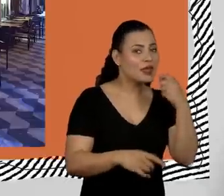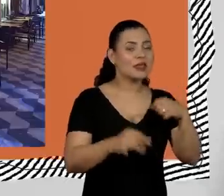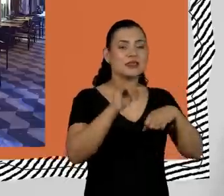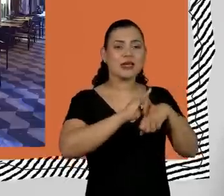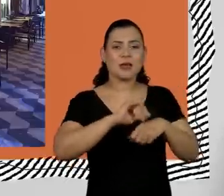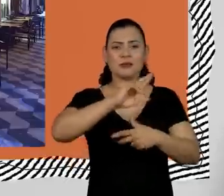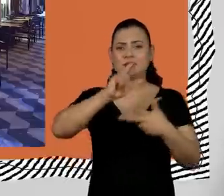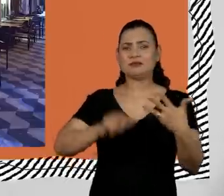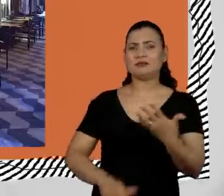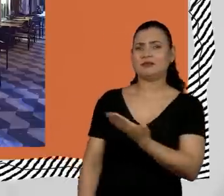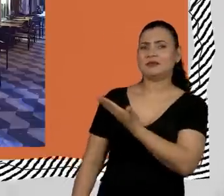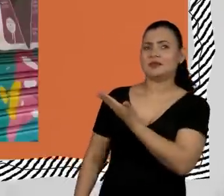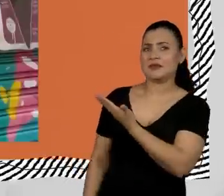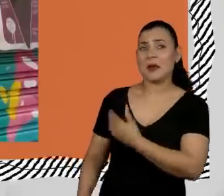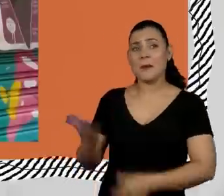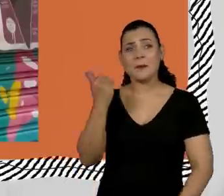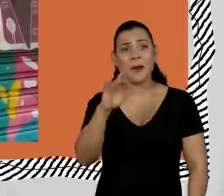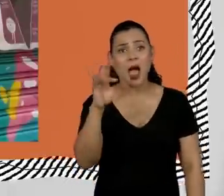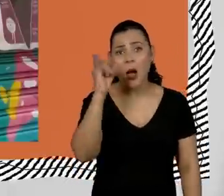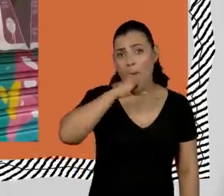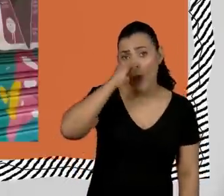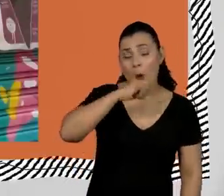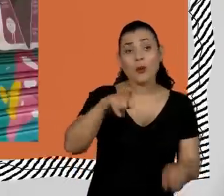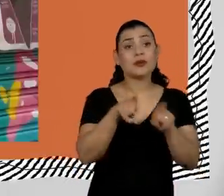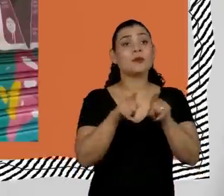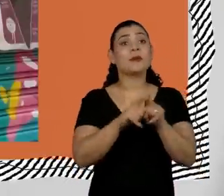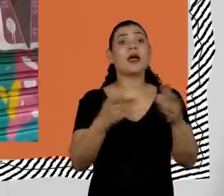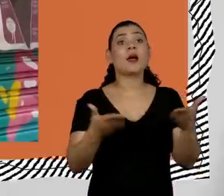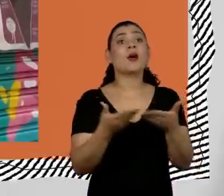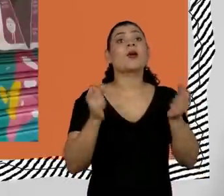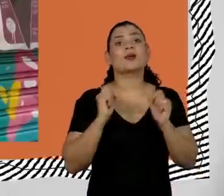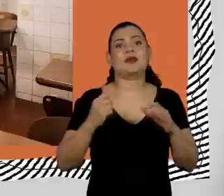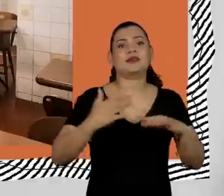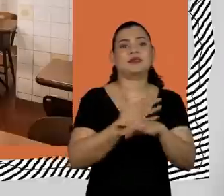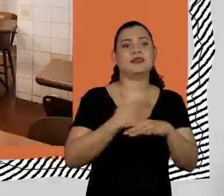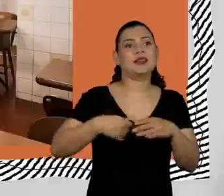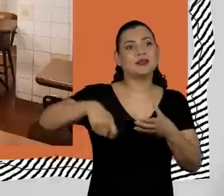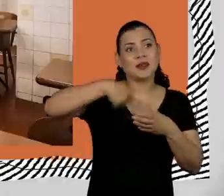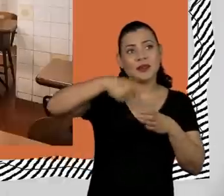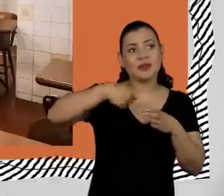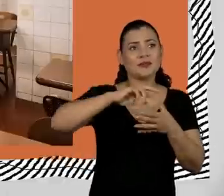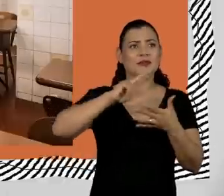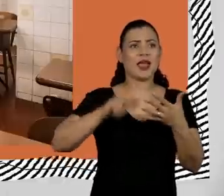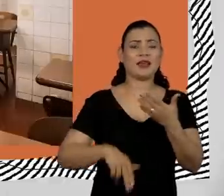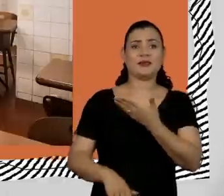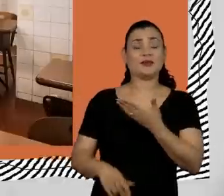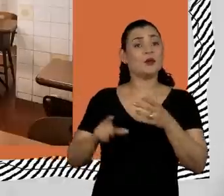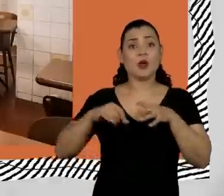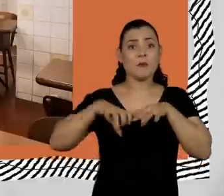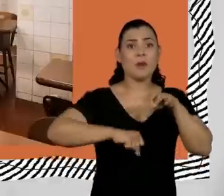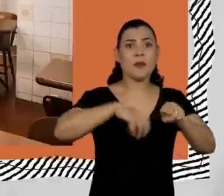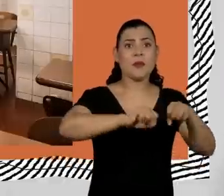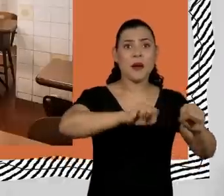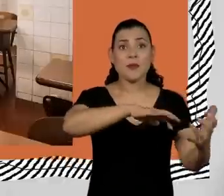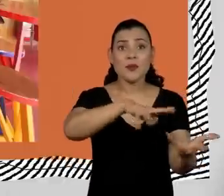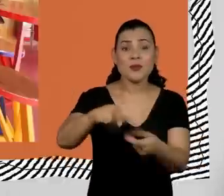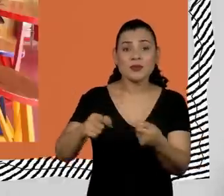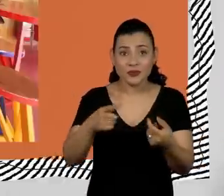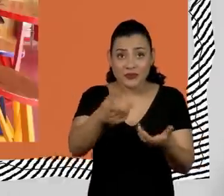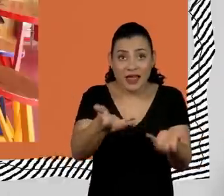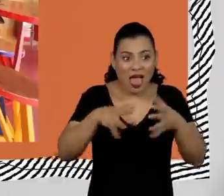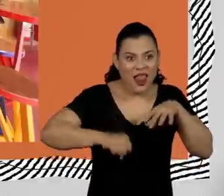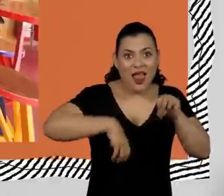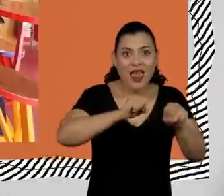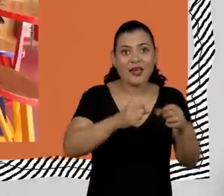centro e agora merenda da cidade é o que é dominar o mundo mesmo então o projeto